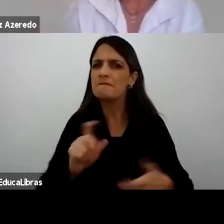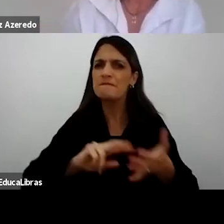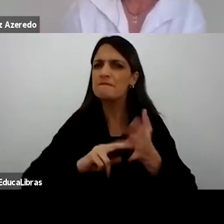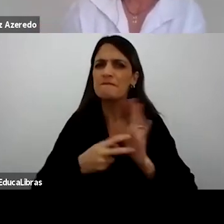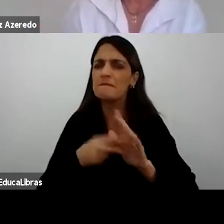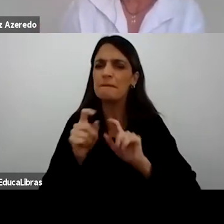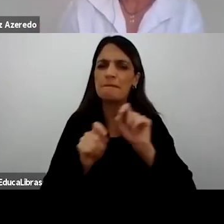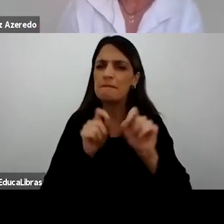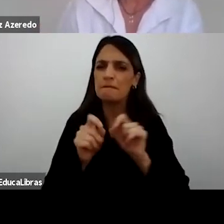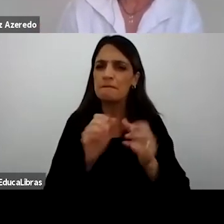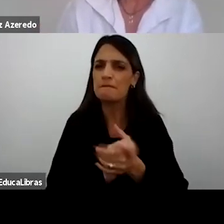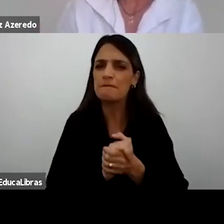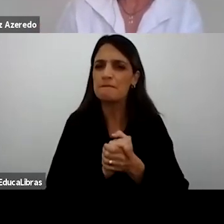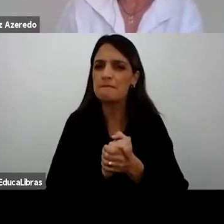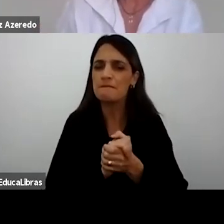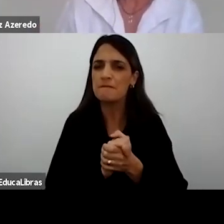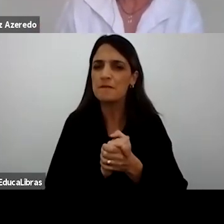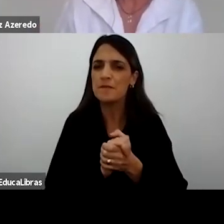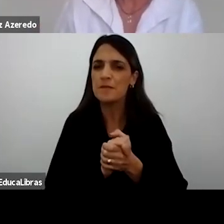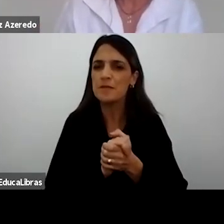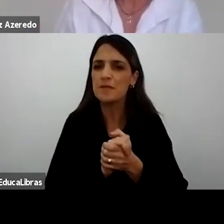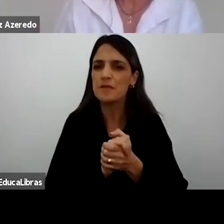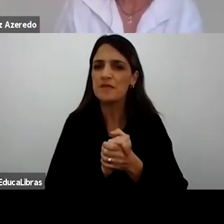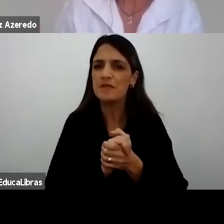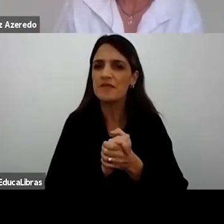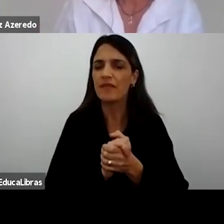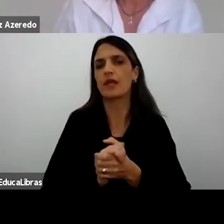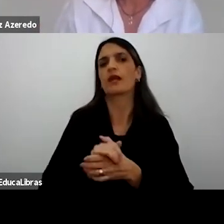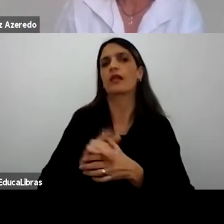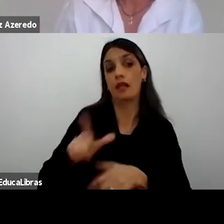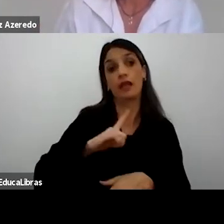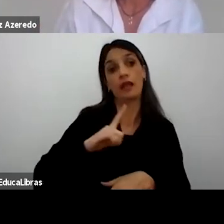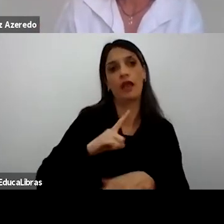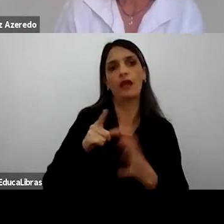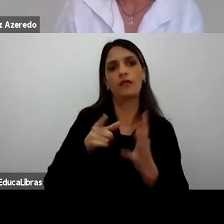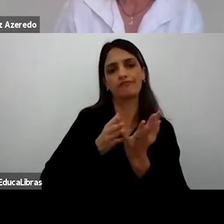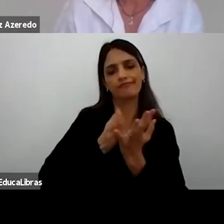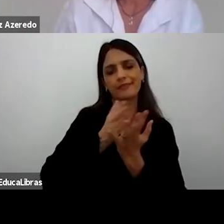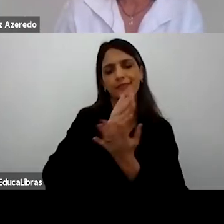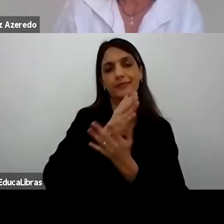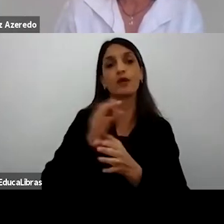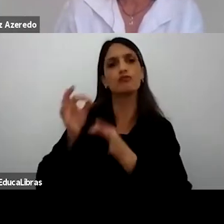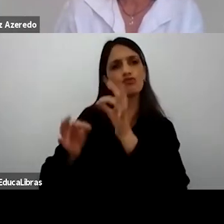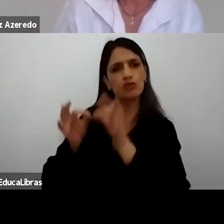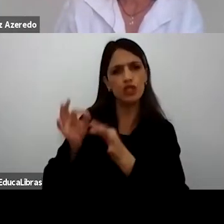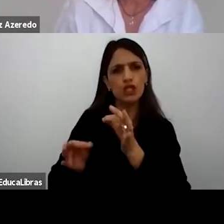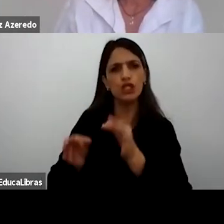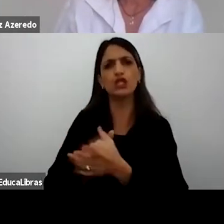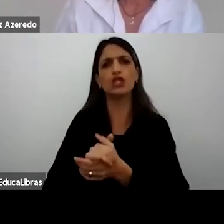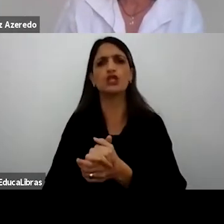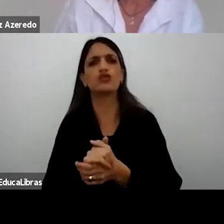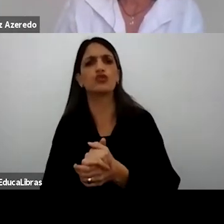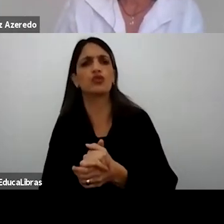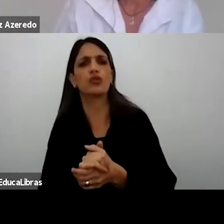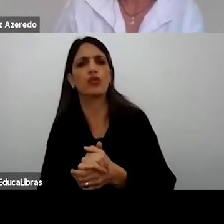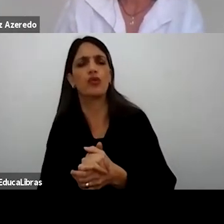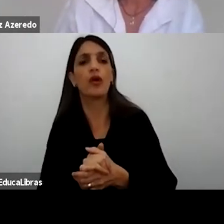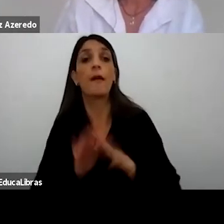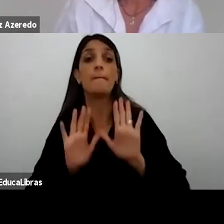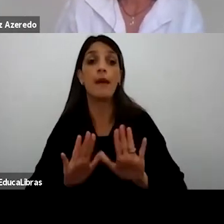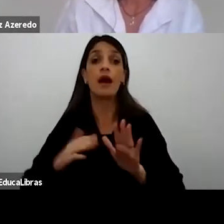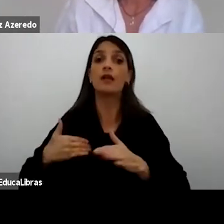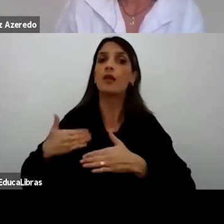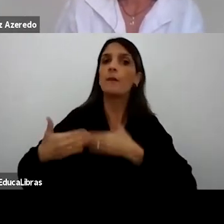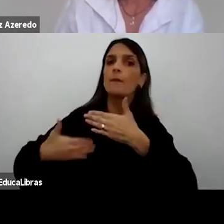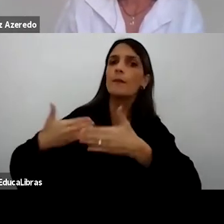E tem a definição jurídica e tem uma série de outras coisas que a gente entende como doar. Acho que um dos processos que a gente